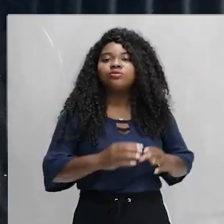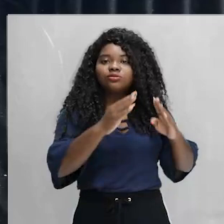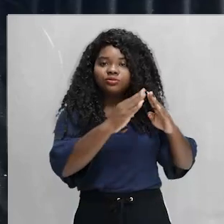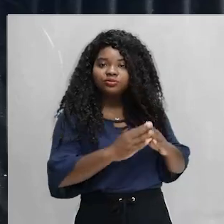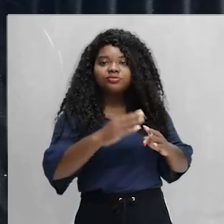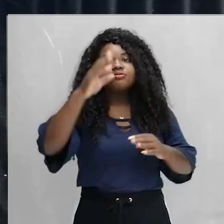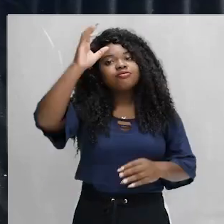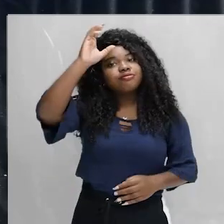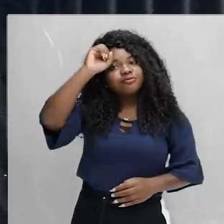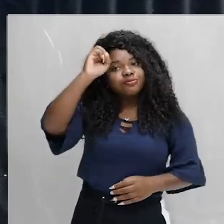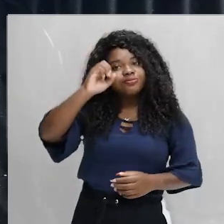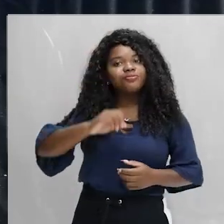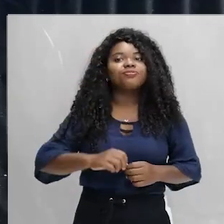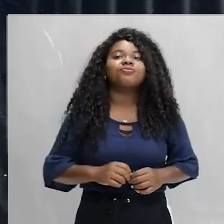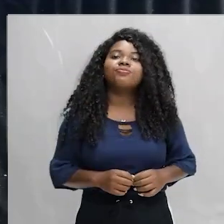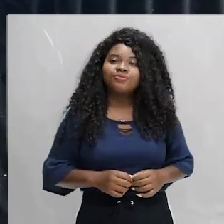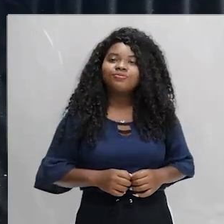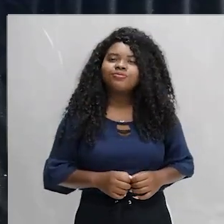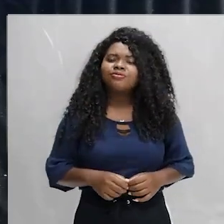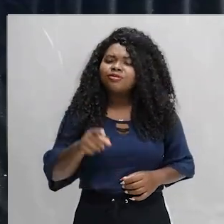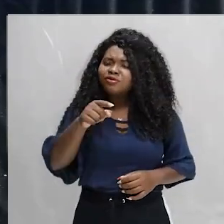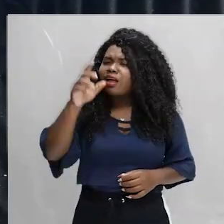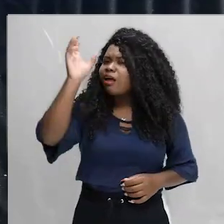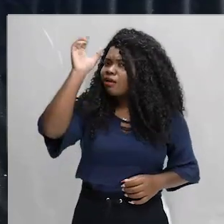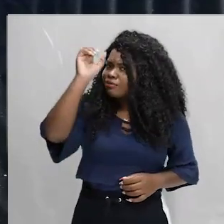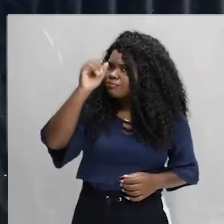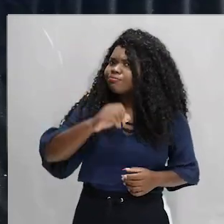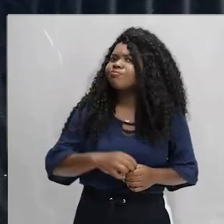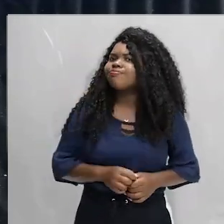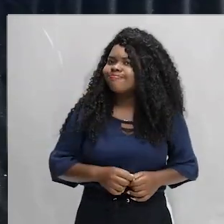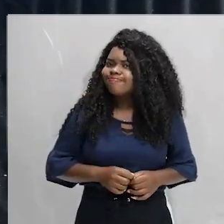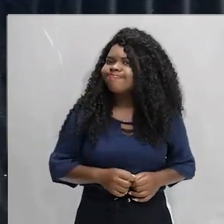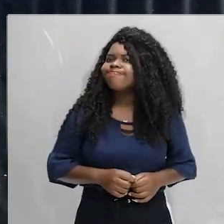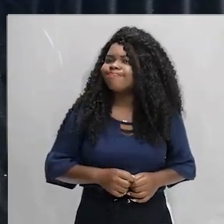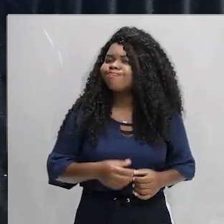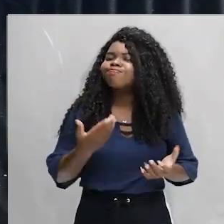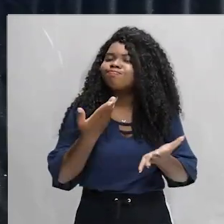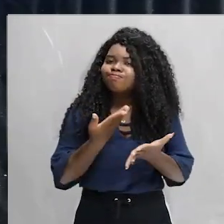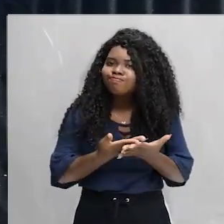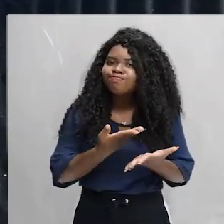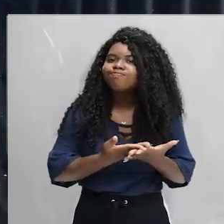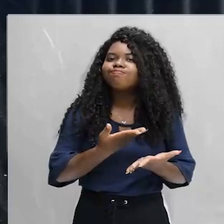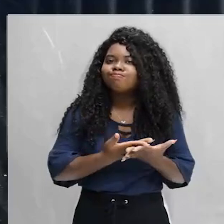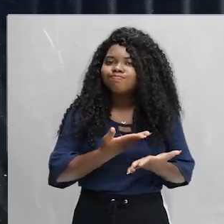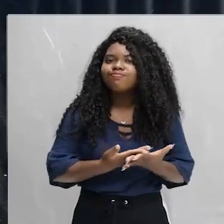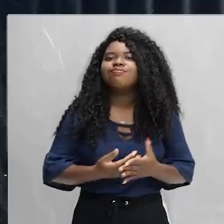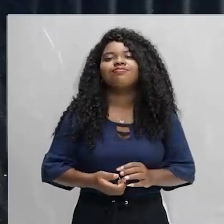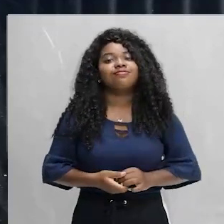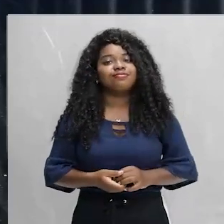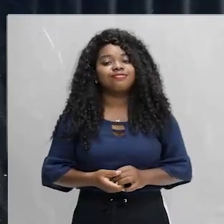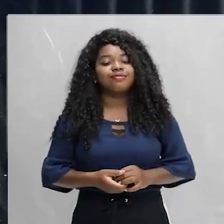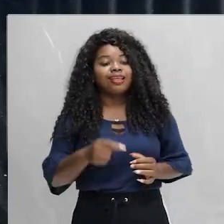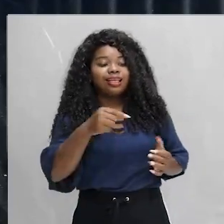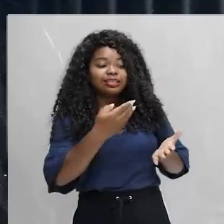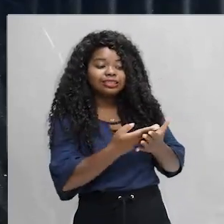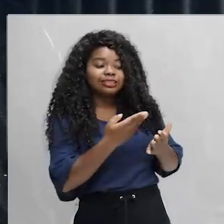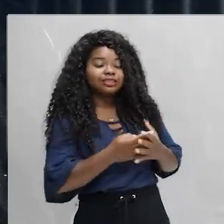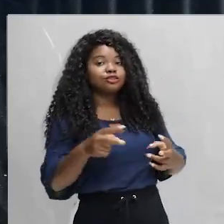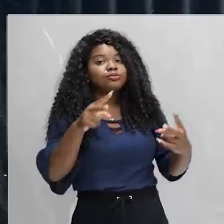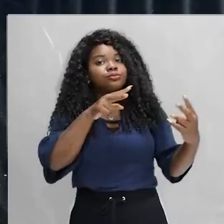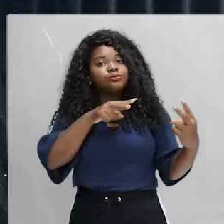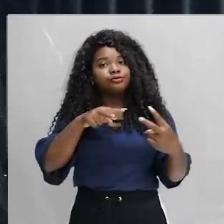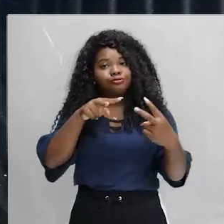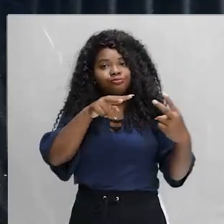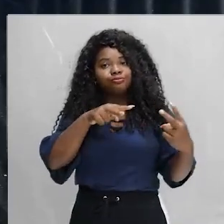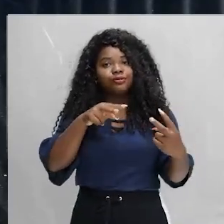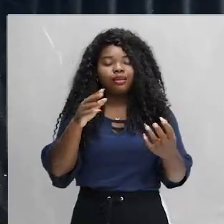Casa Aprendendo. E aí, vocês estão aprendendo mesmo? Vocês estão estudando? Essas aulas virtuais,